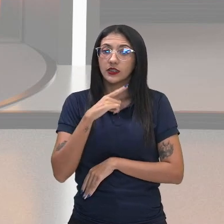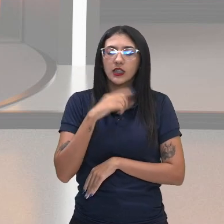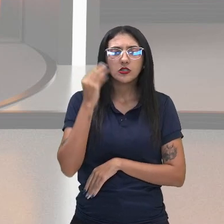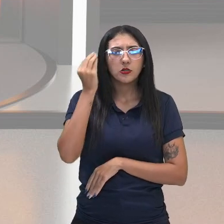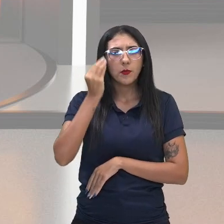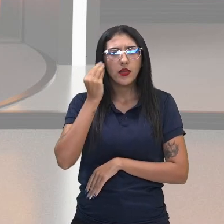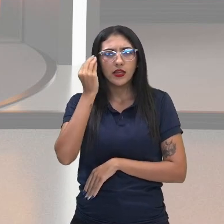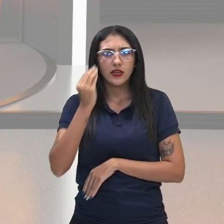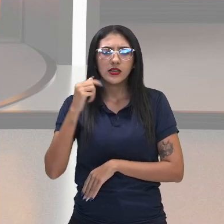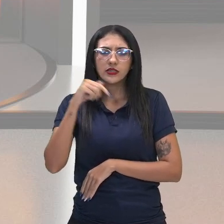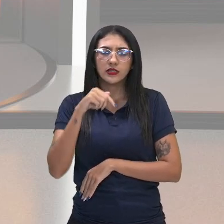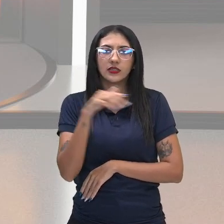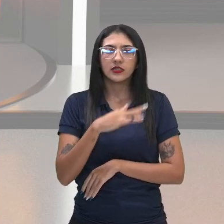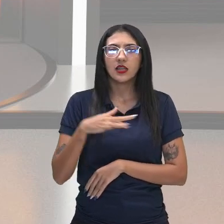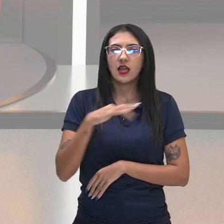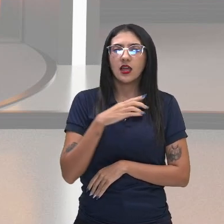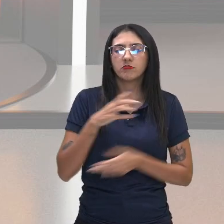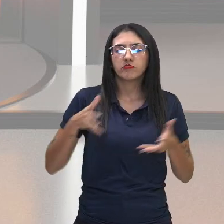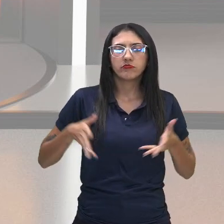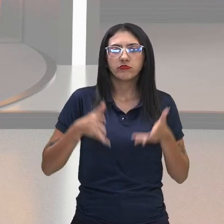né, trazendo essas